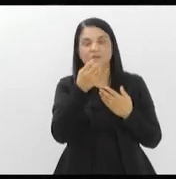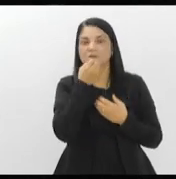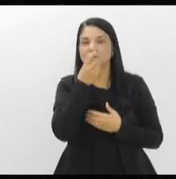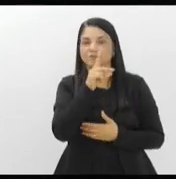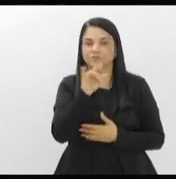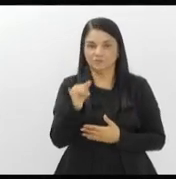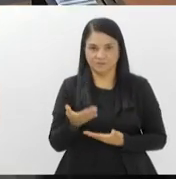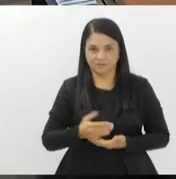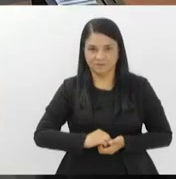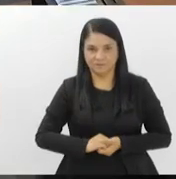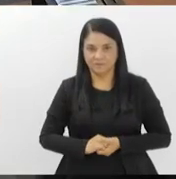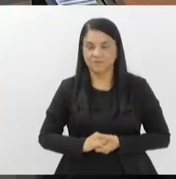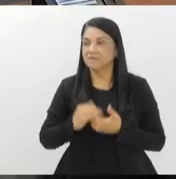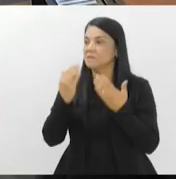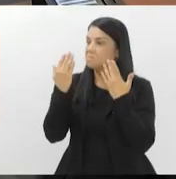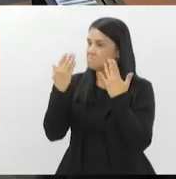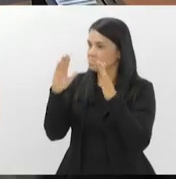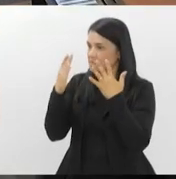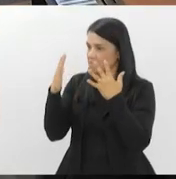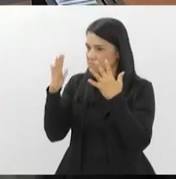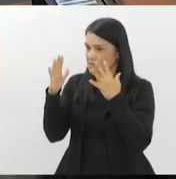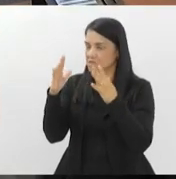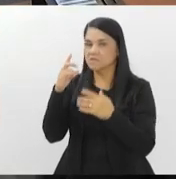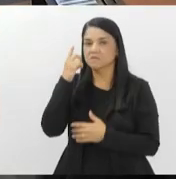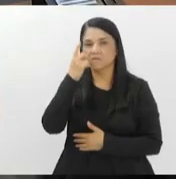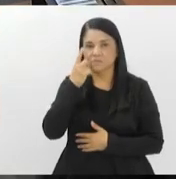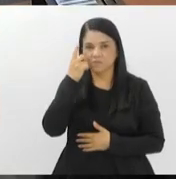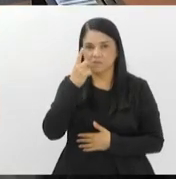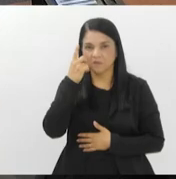dia. Parabéns,